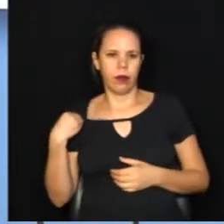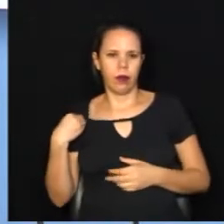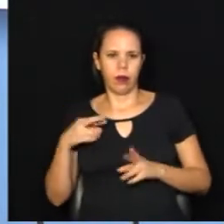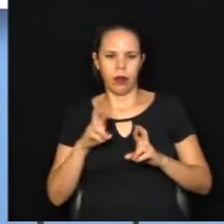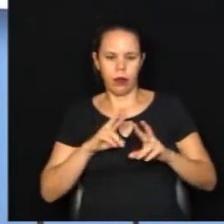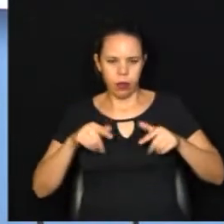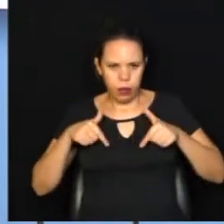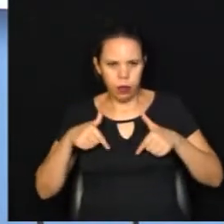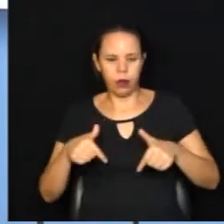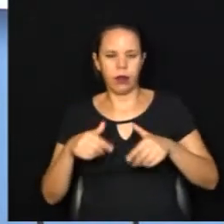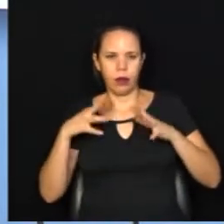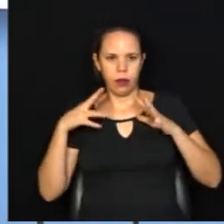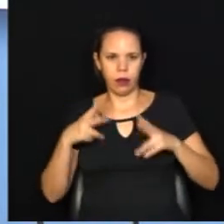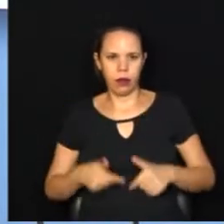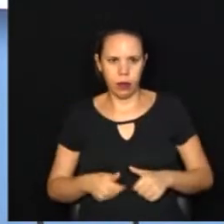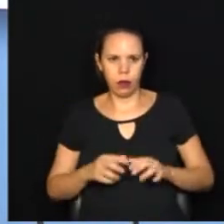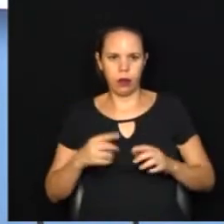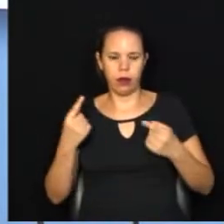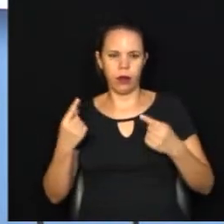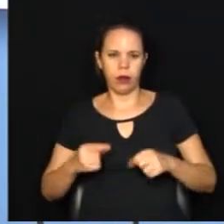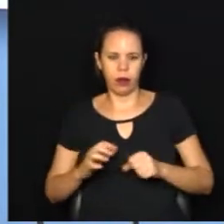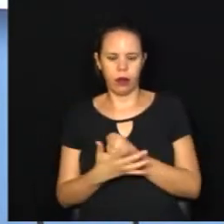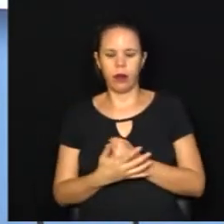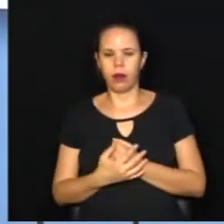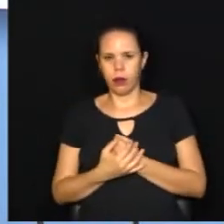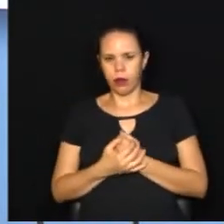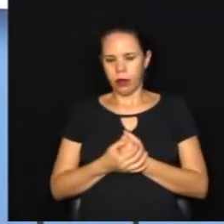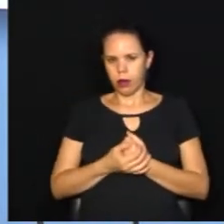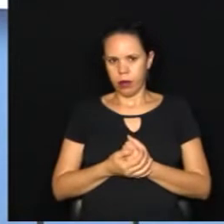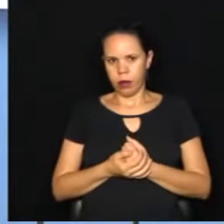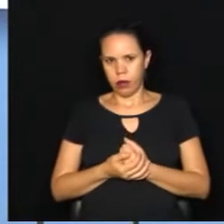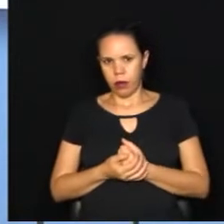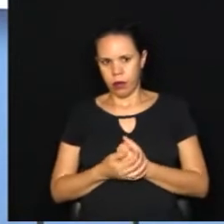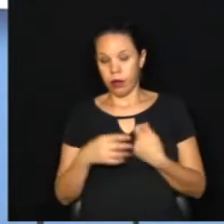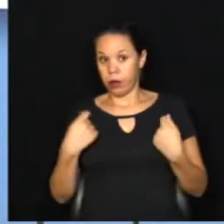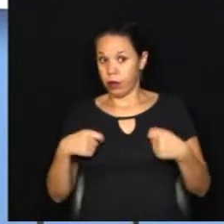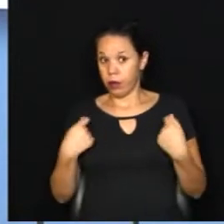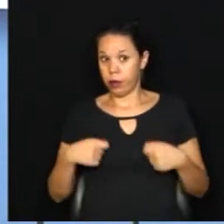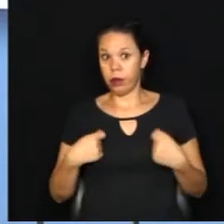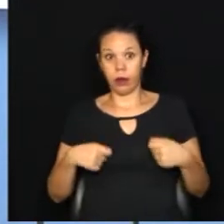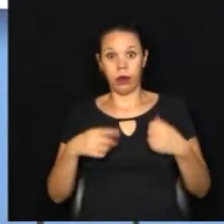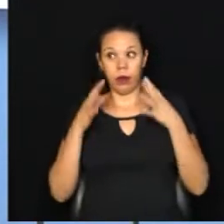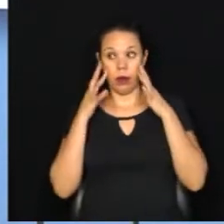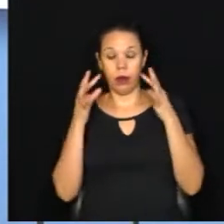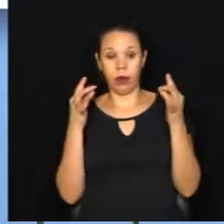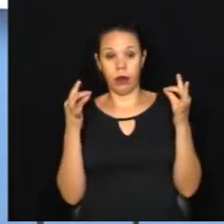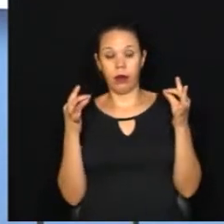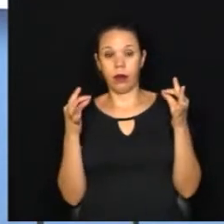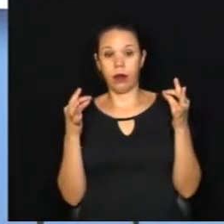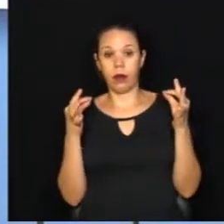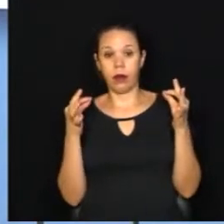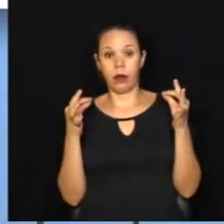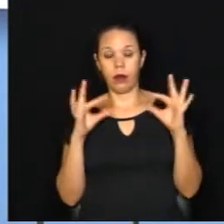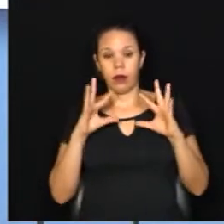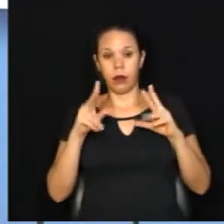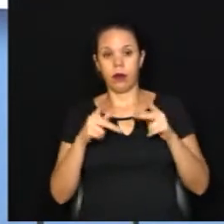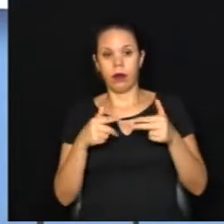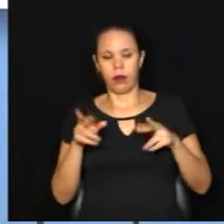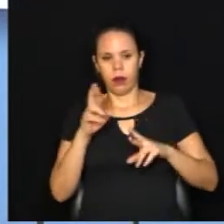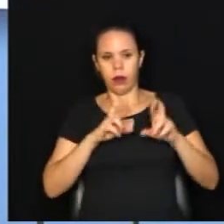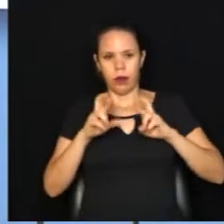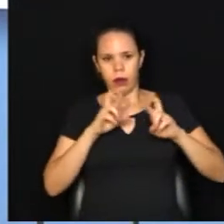na fiscalização. Um carro de som também passou ali pelo Jardim Nova Europa para chamar a atenção do número de